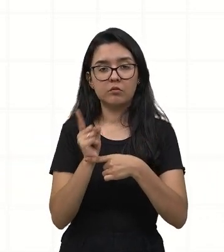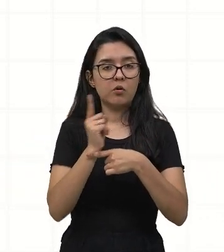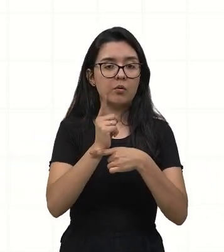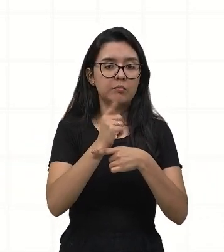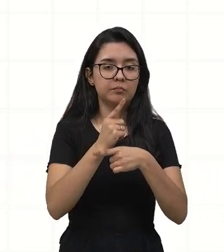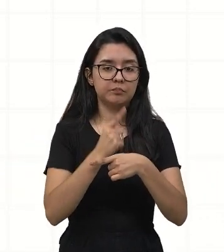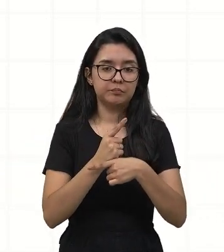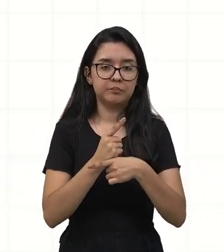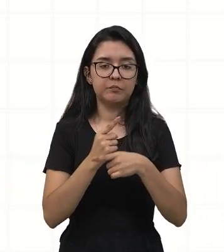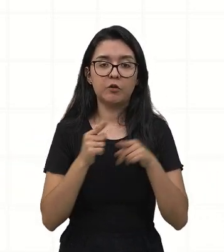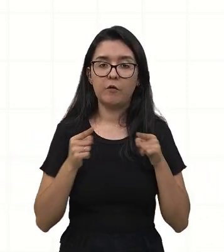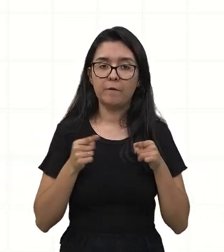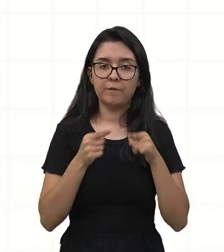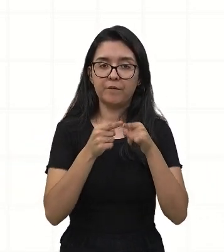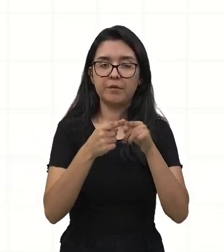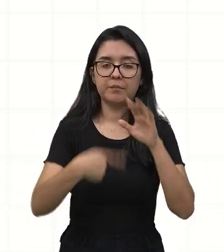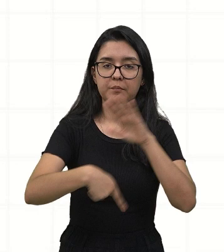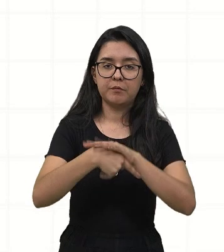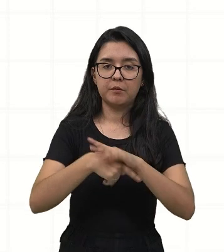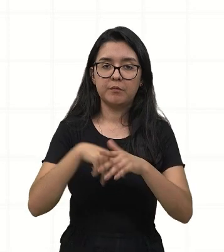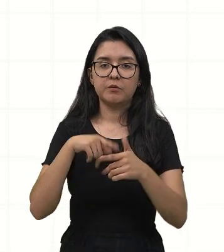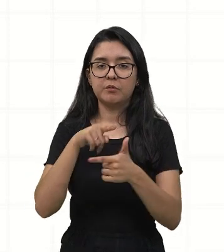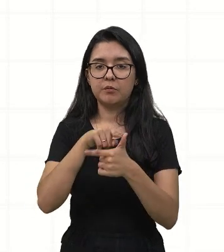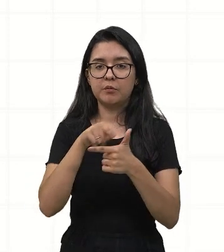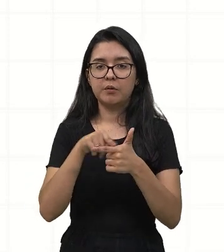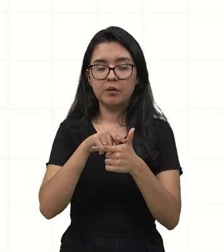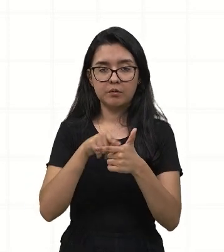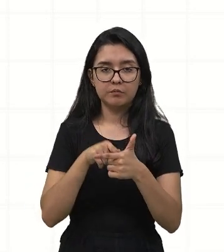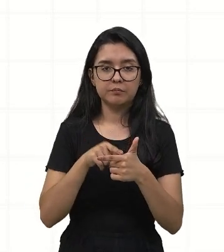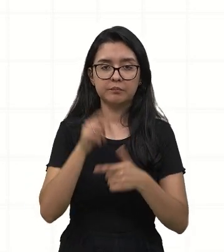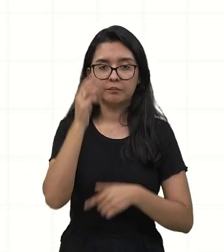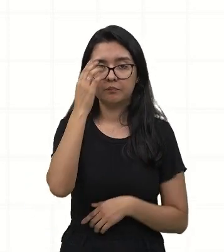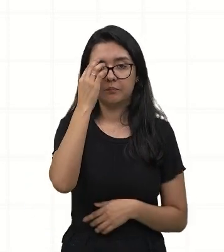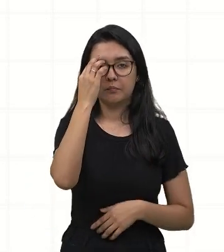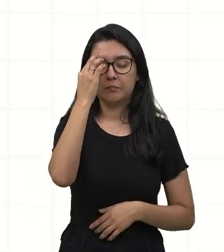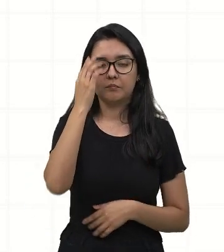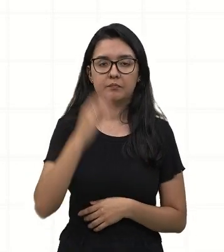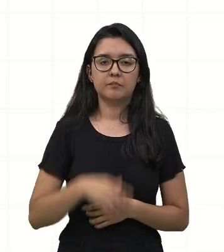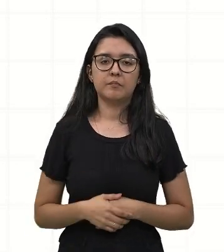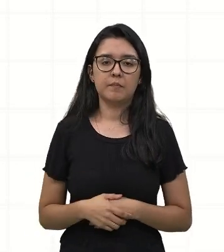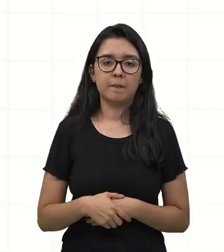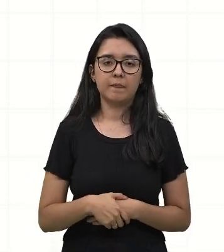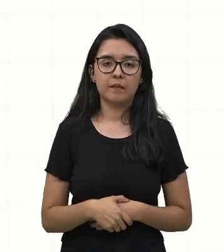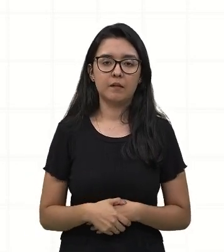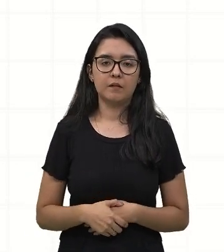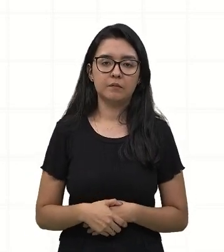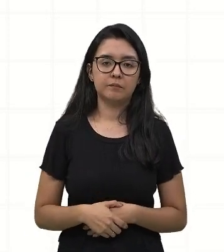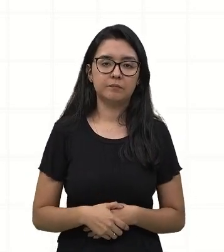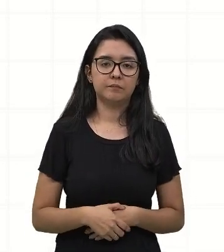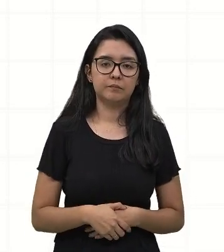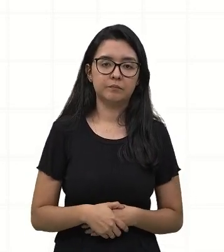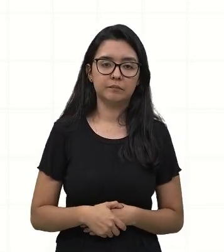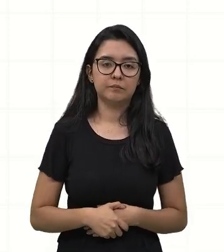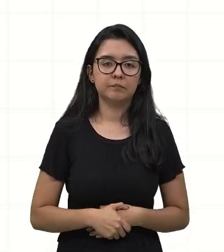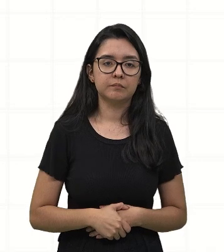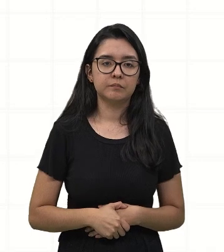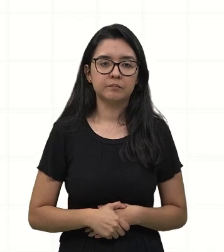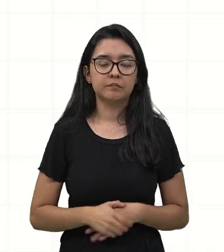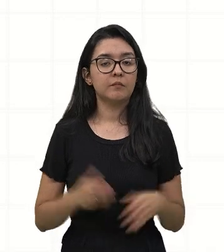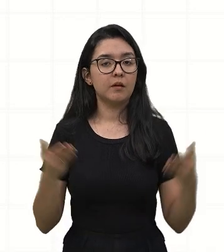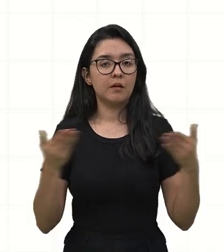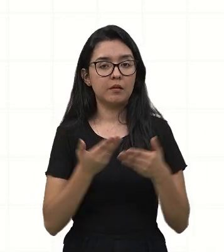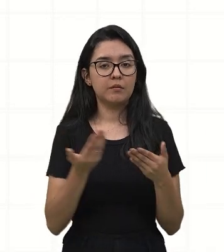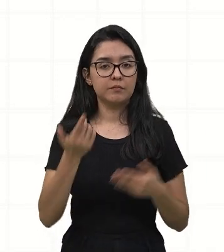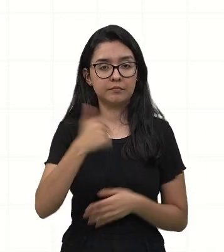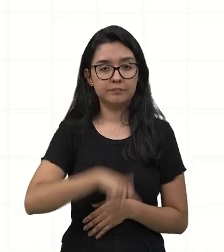no vértice do ângulo, tá legal? Primeira coisa é posicionar o transferidor no vértice do ângulo, tá bom? Bom, vamos lá. O professor vai colocar de novo o